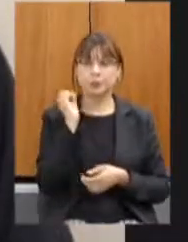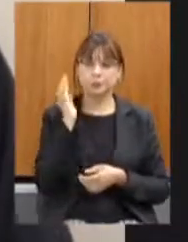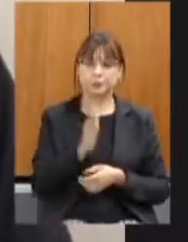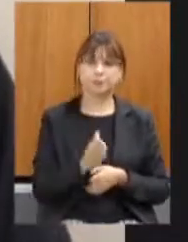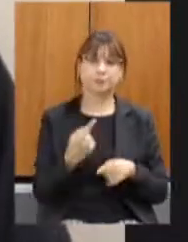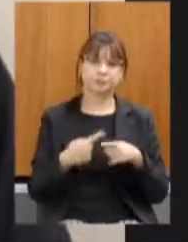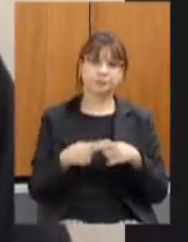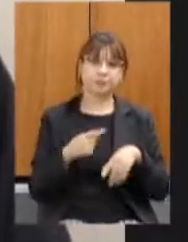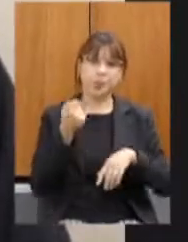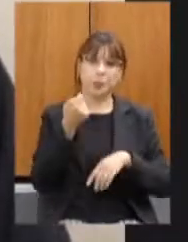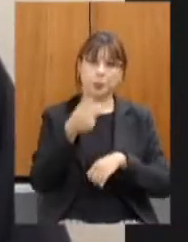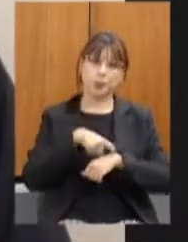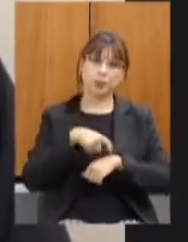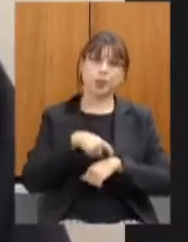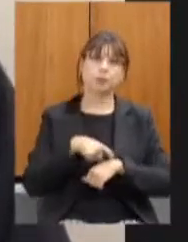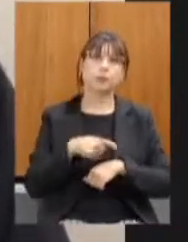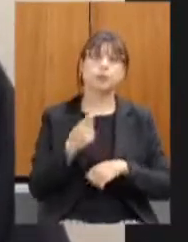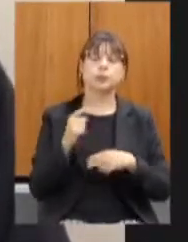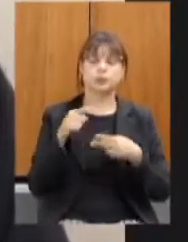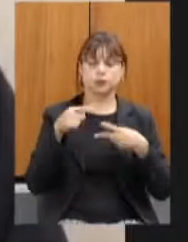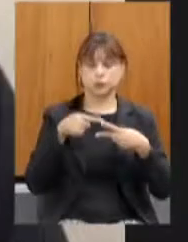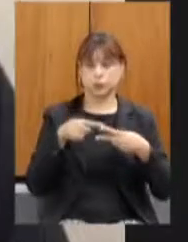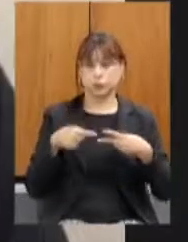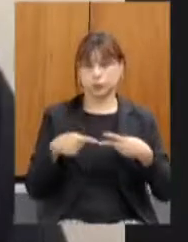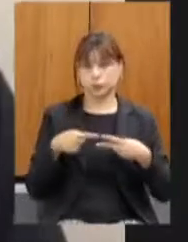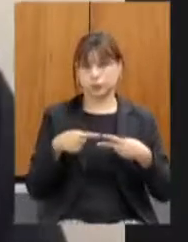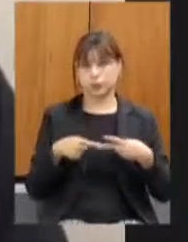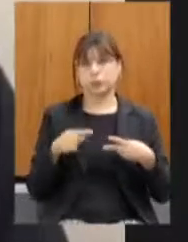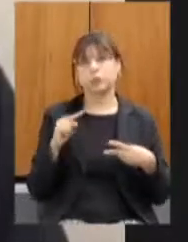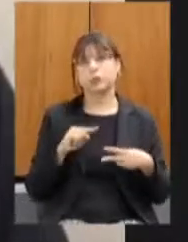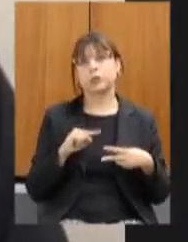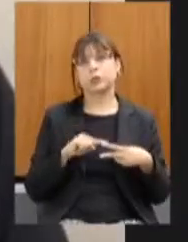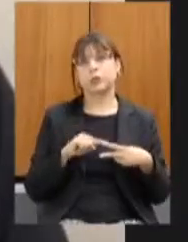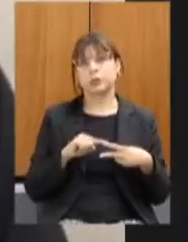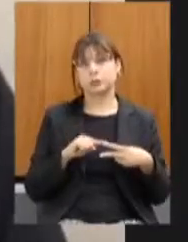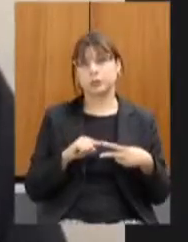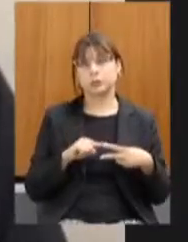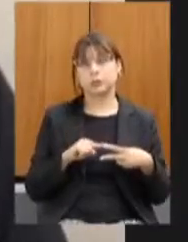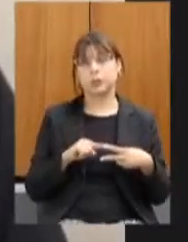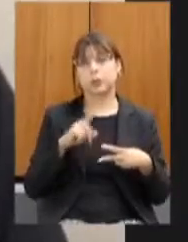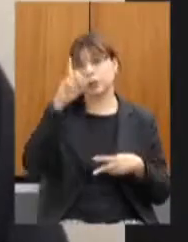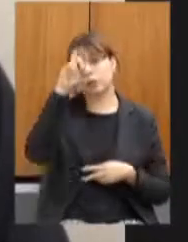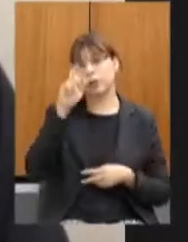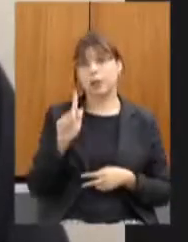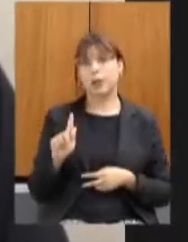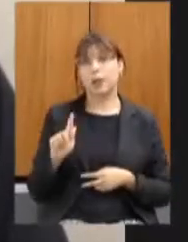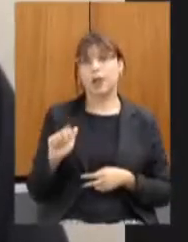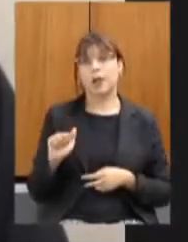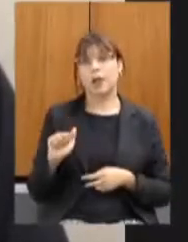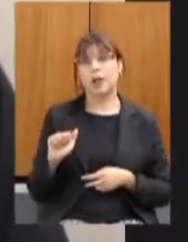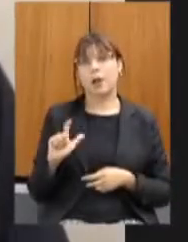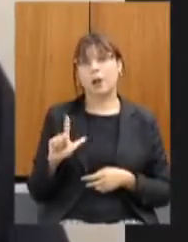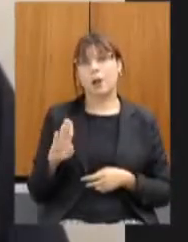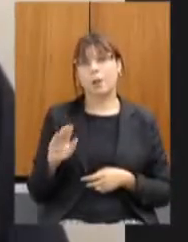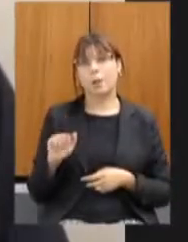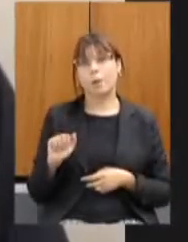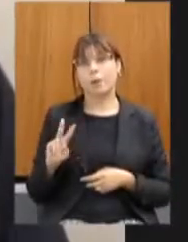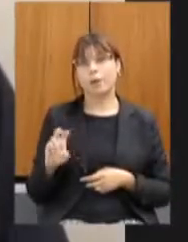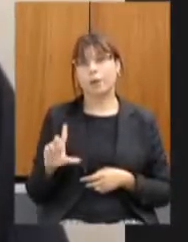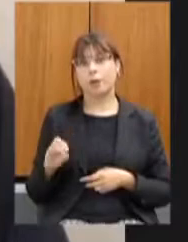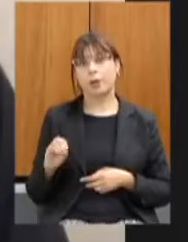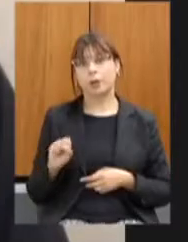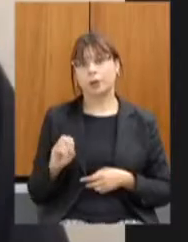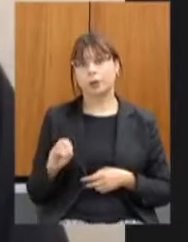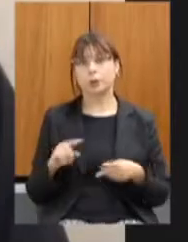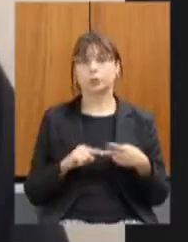é seria a respeito duas questões primeiro escola Hospital Galba Veloso segundo a questão